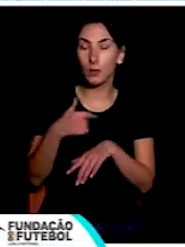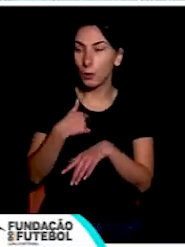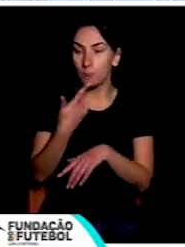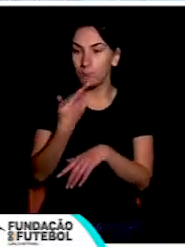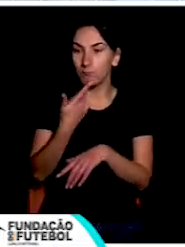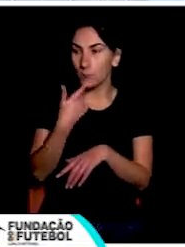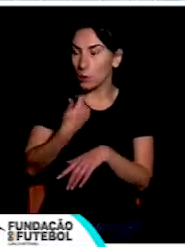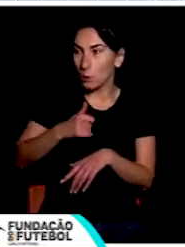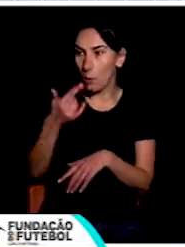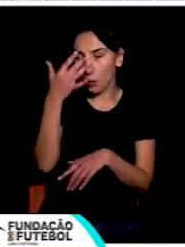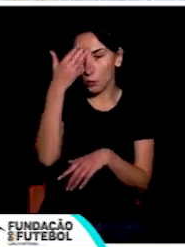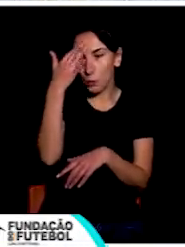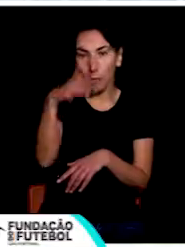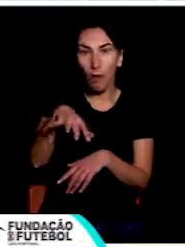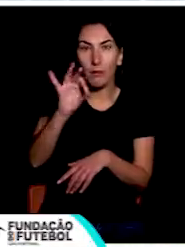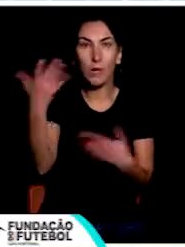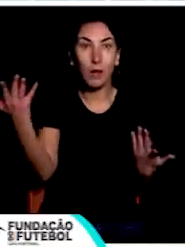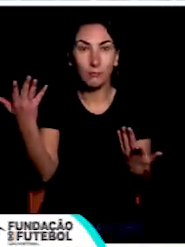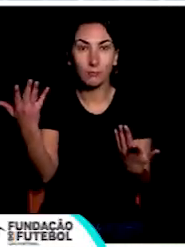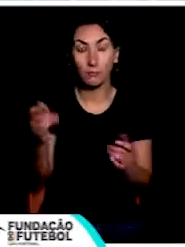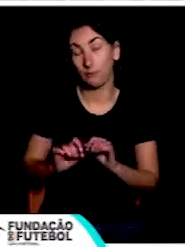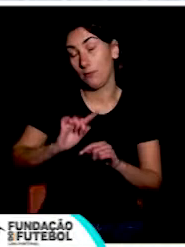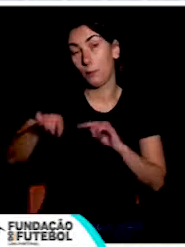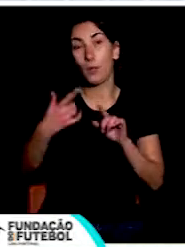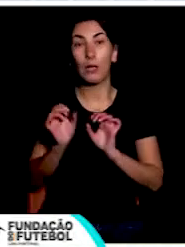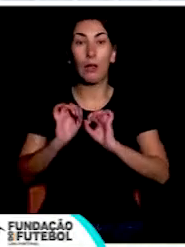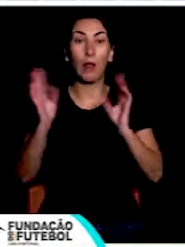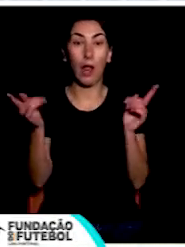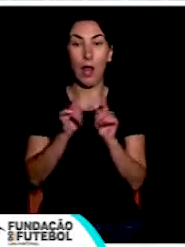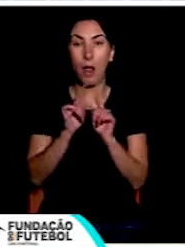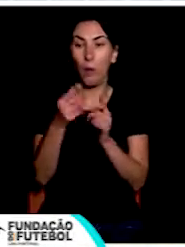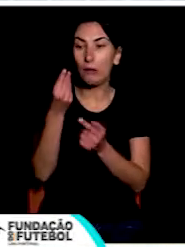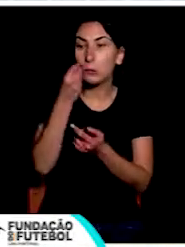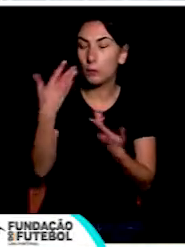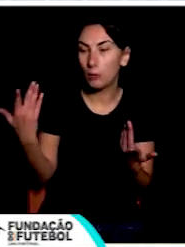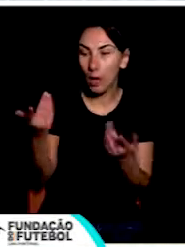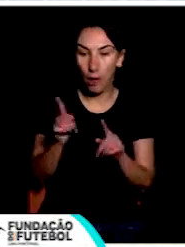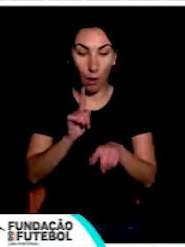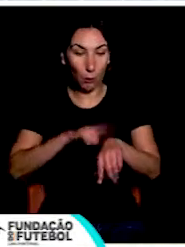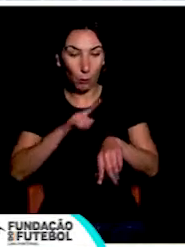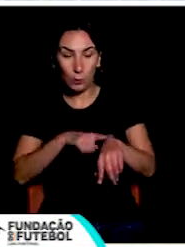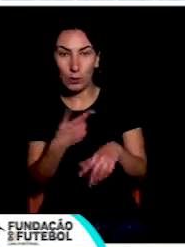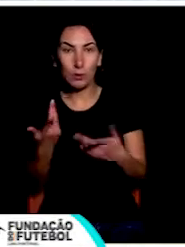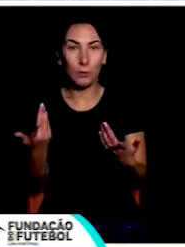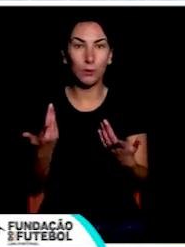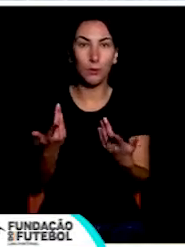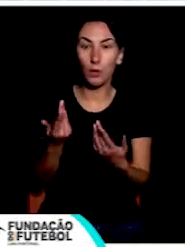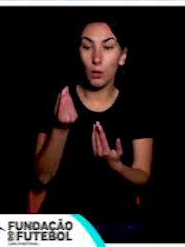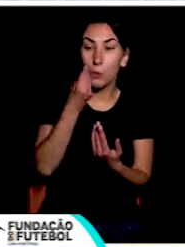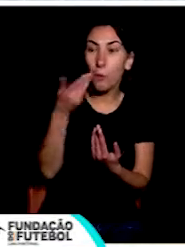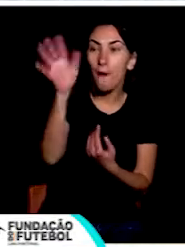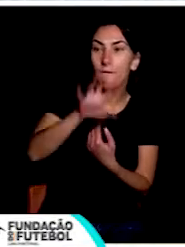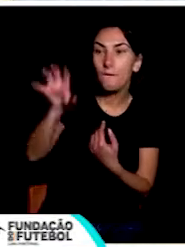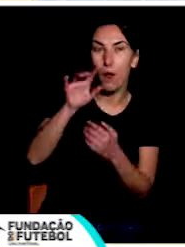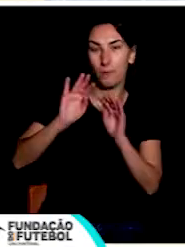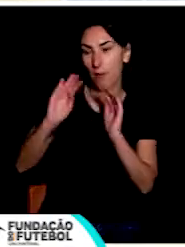conseguir ir lá. Portanto, eu não posso adivinhar, o mais importante é não adivinhar. E depois, claro, depois é a reação, é o tempo